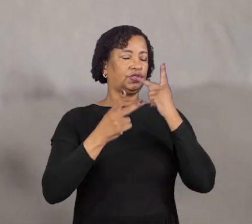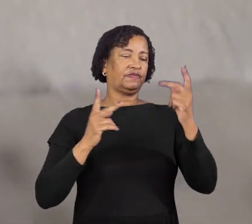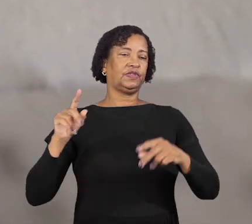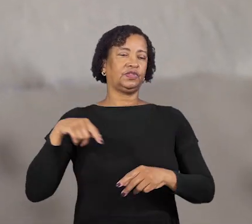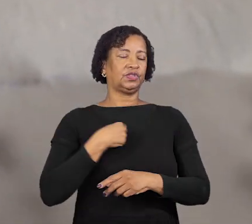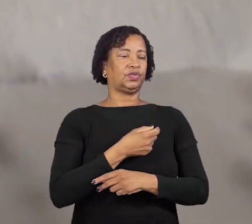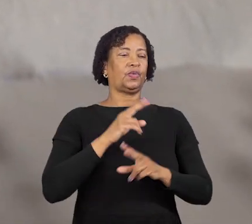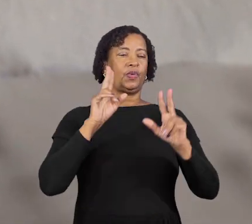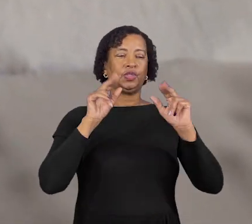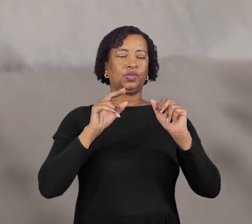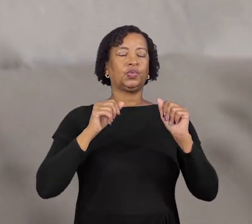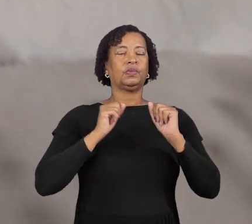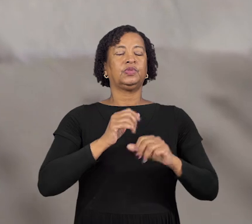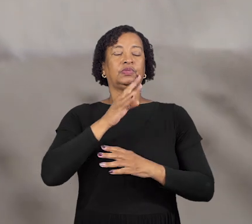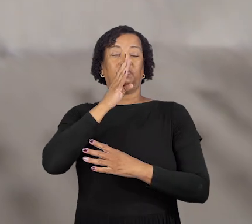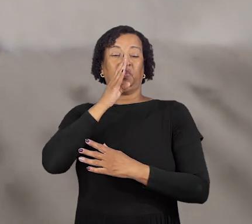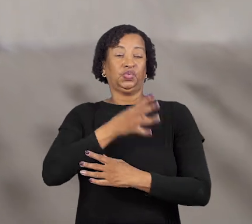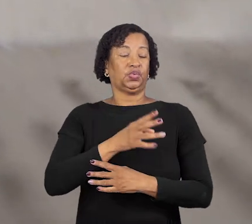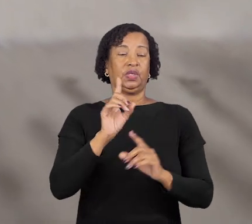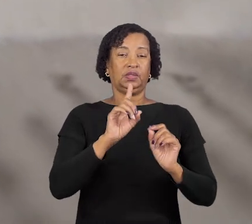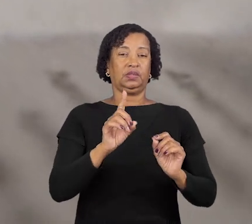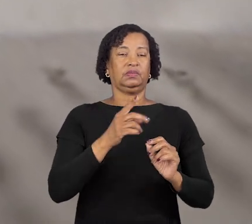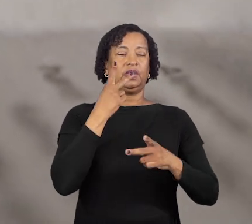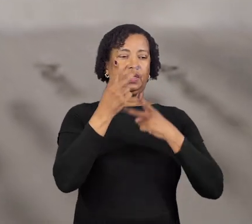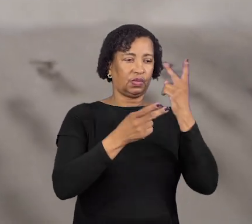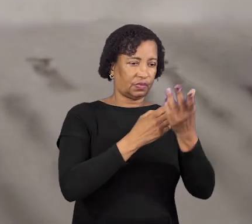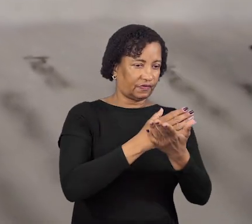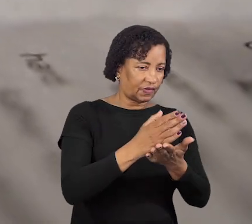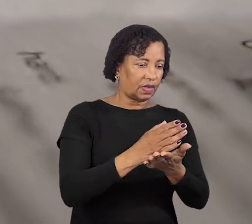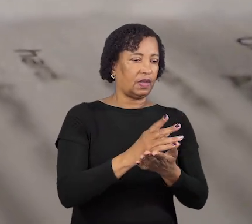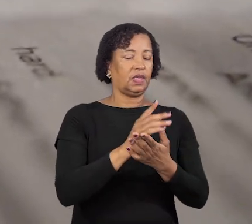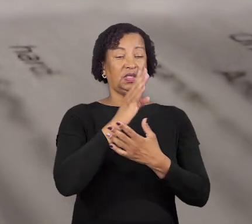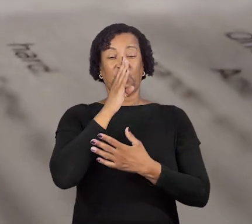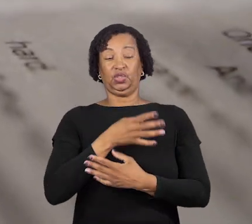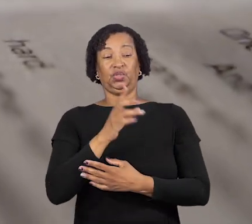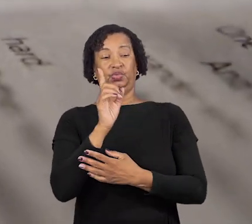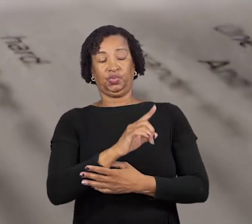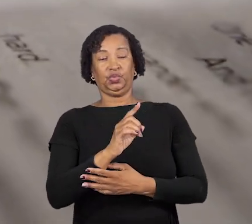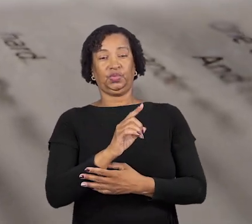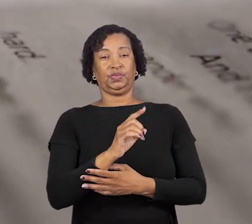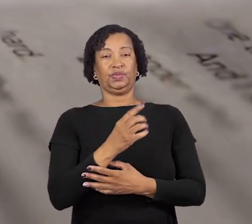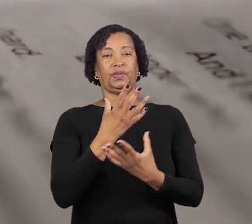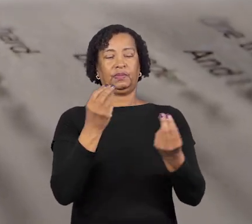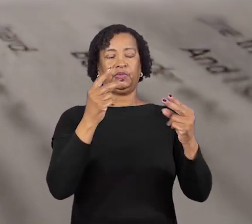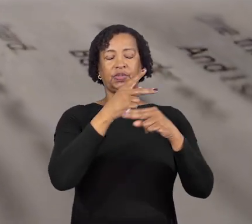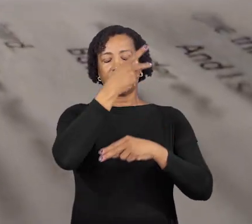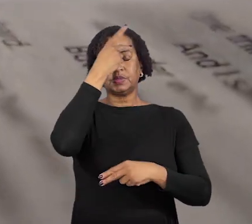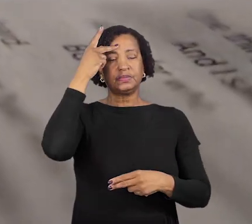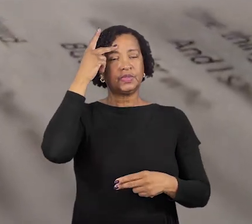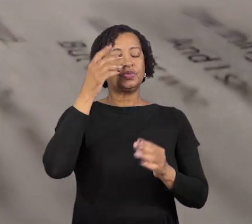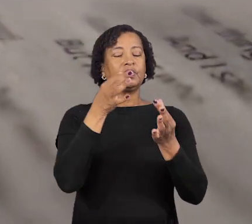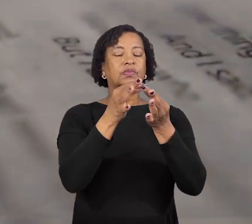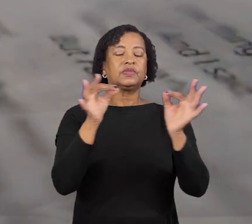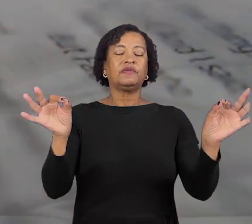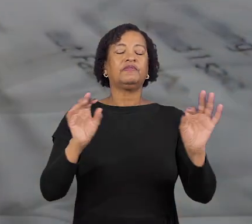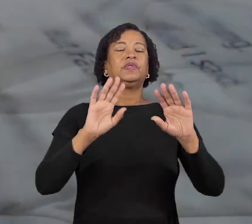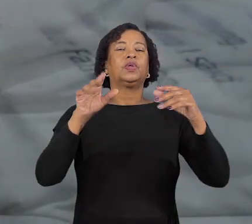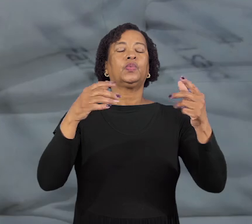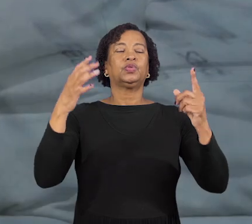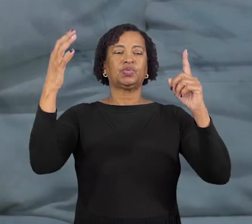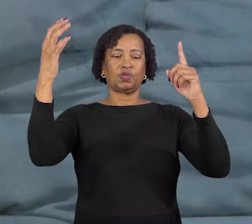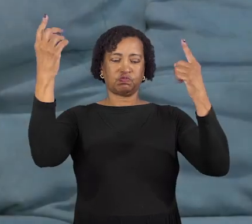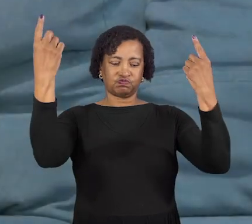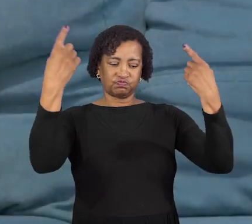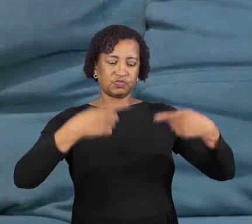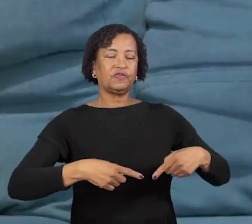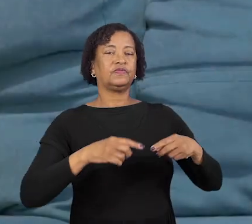nunca devemos julgar. Ele começa com as palavras, não julguem. Muitas pessoas acabam com a frase aí, principalmente quando são